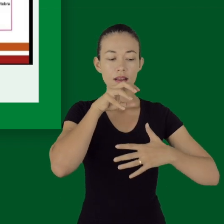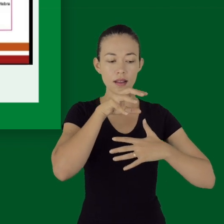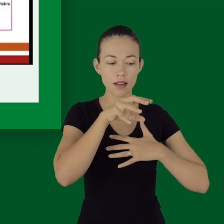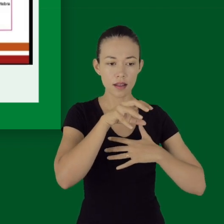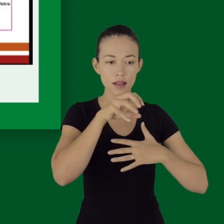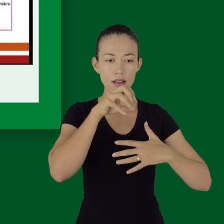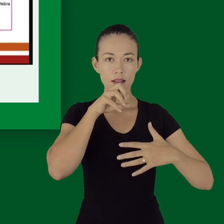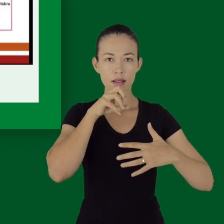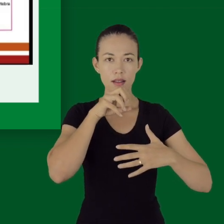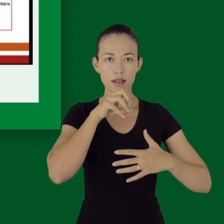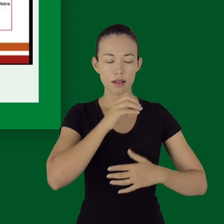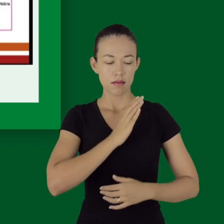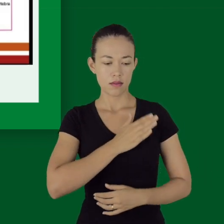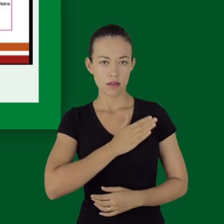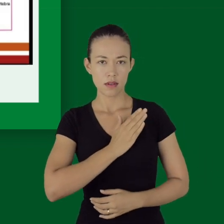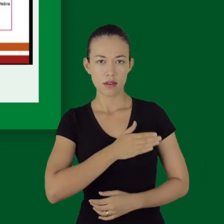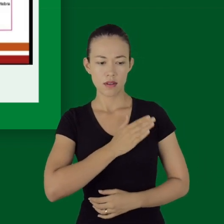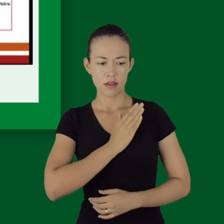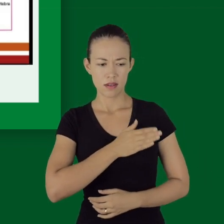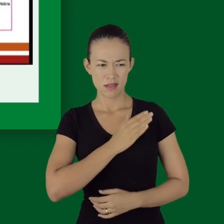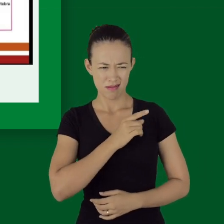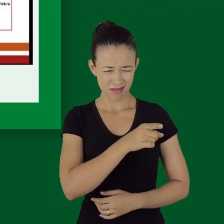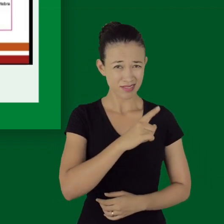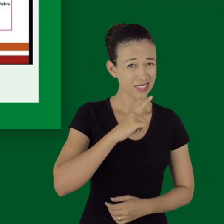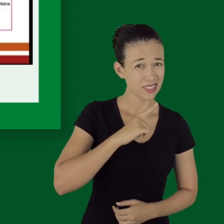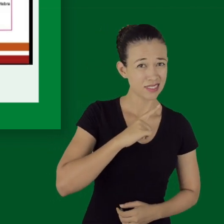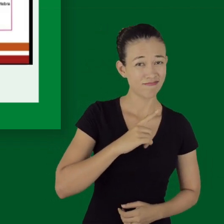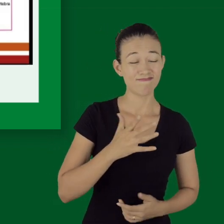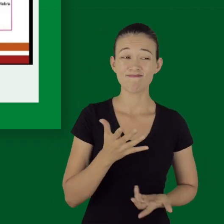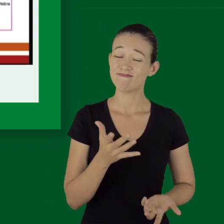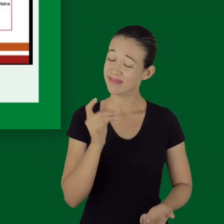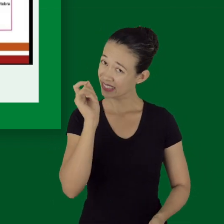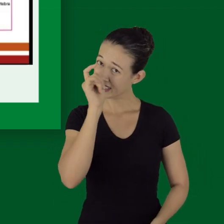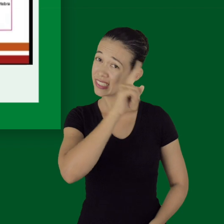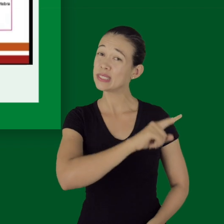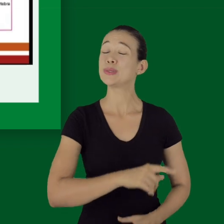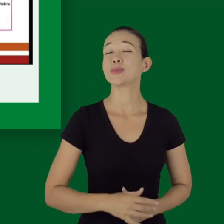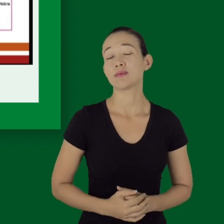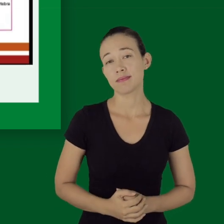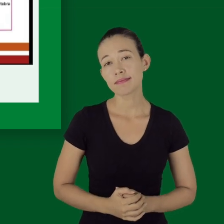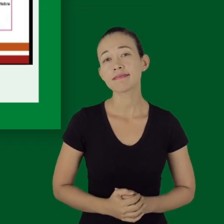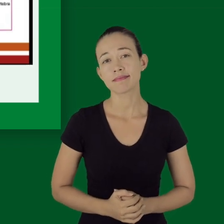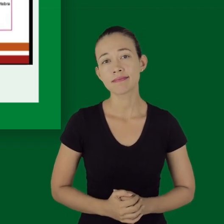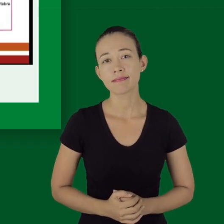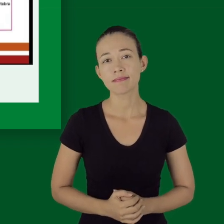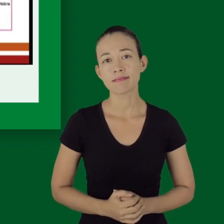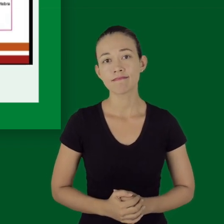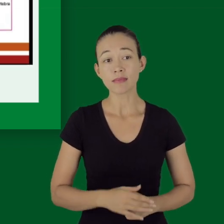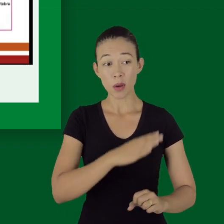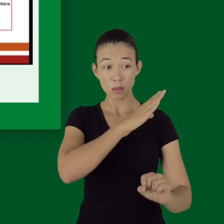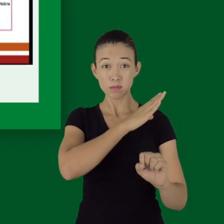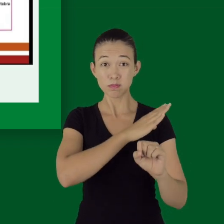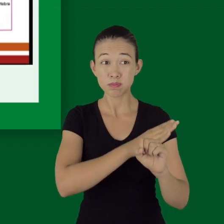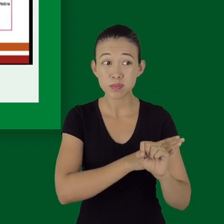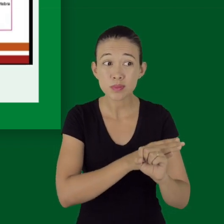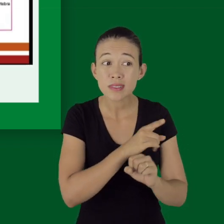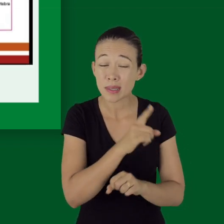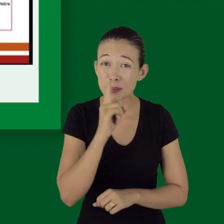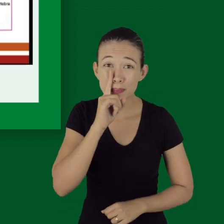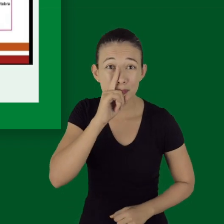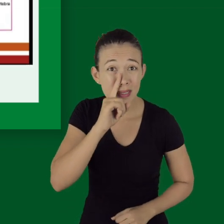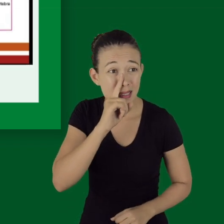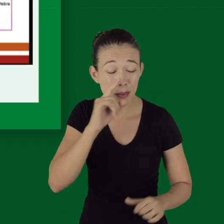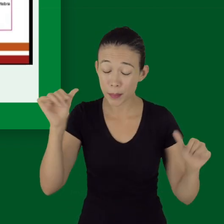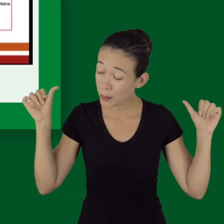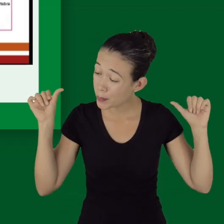respirar e capacidade de bater o coração. Lesões nessa altura são lesões extremamente graves. E um mecanismo